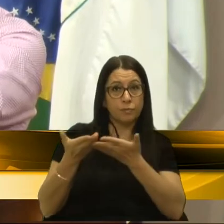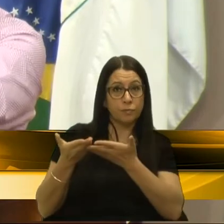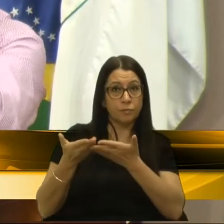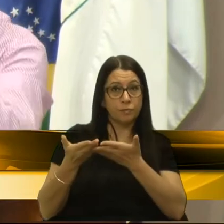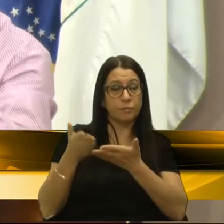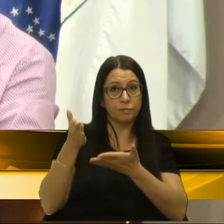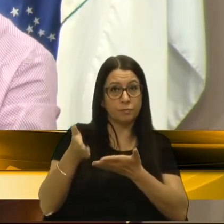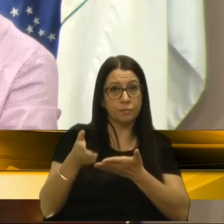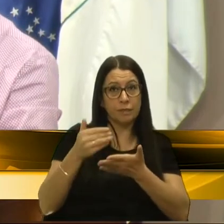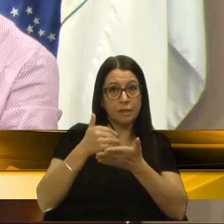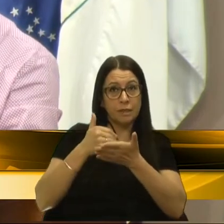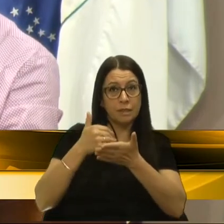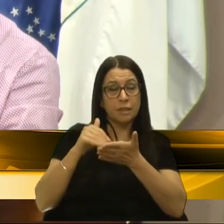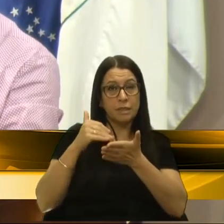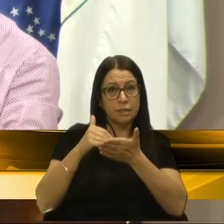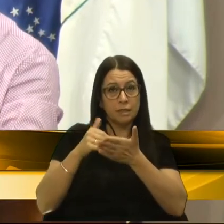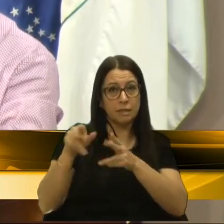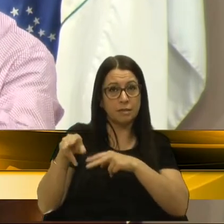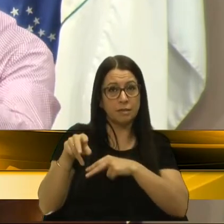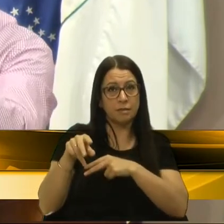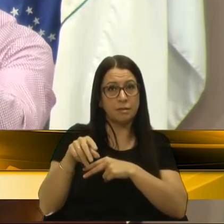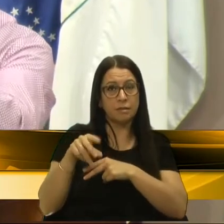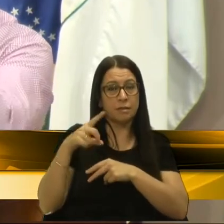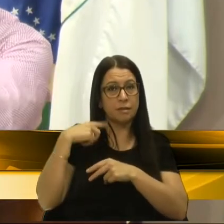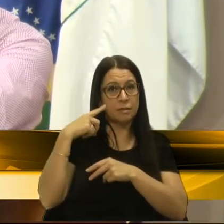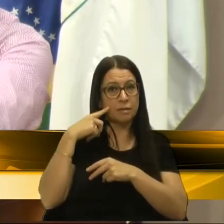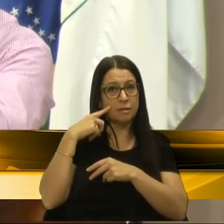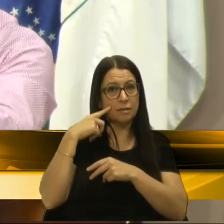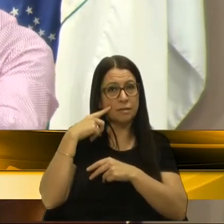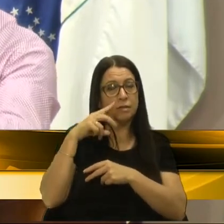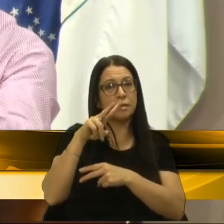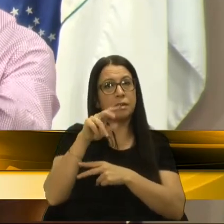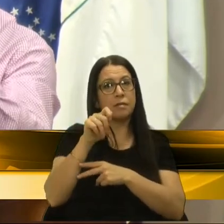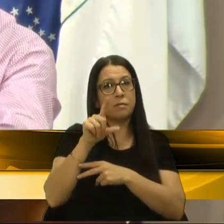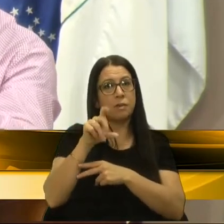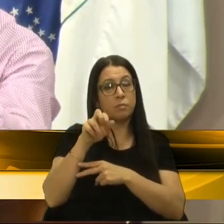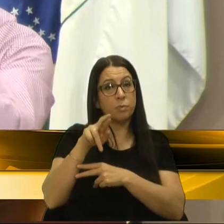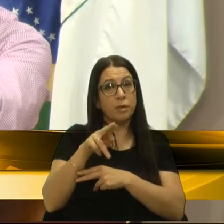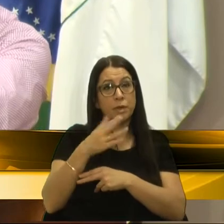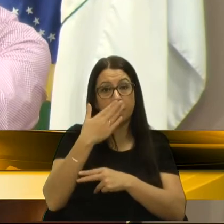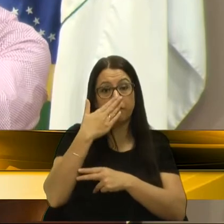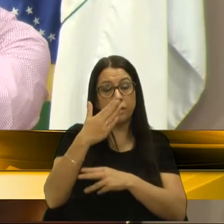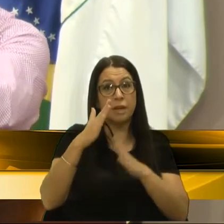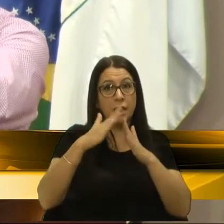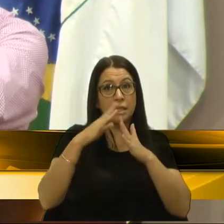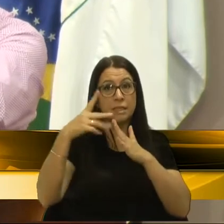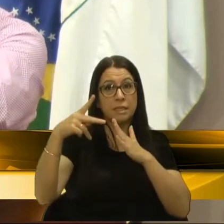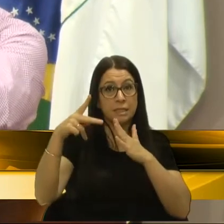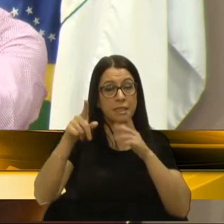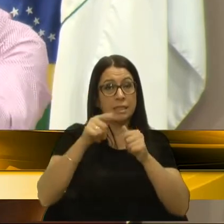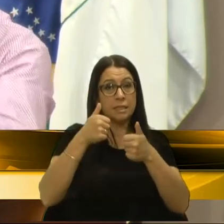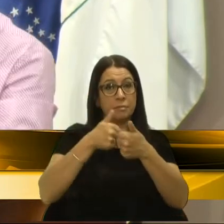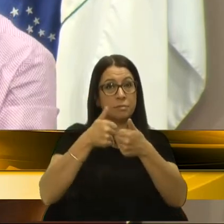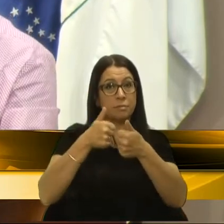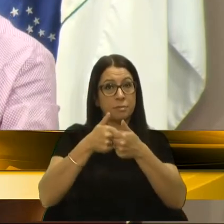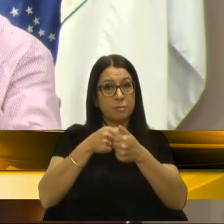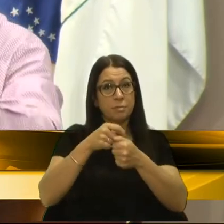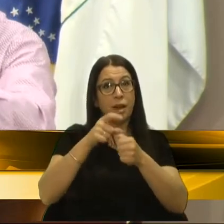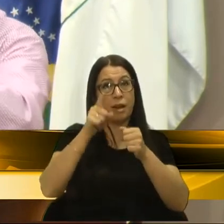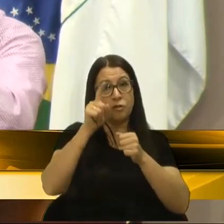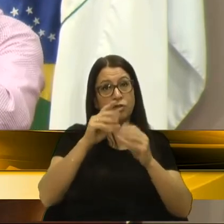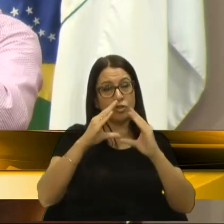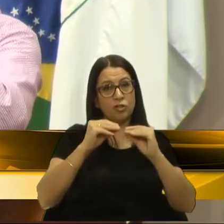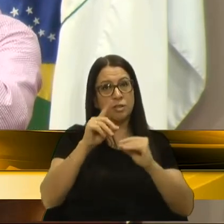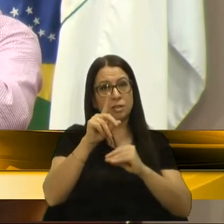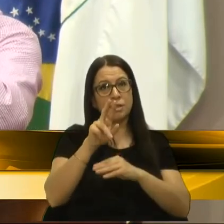então agora a secretária da Agricultura, deputado, ex-deputado Valmir Suzin, na frente da casa dele, próximo ao X da Gringa,